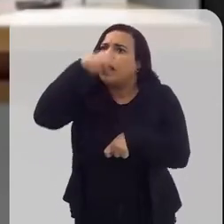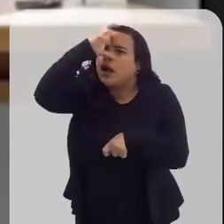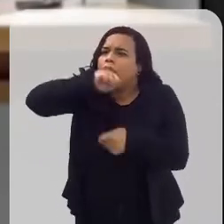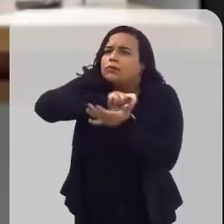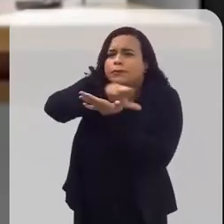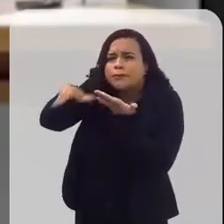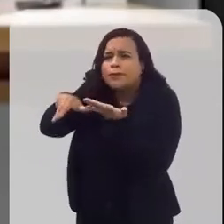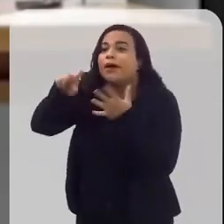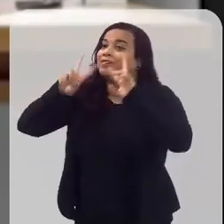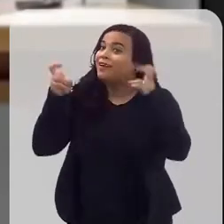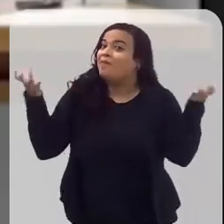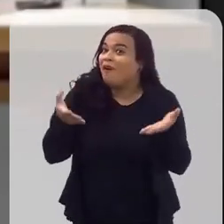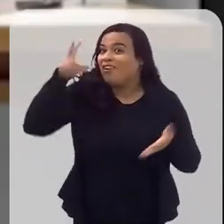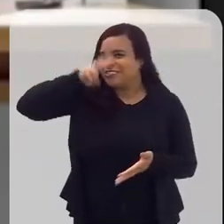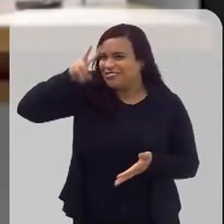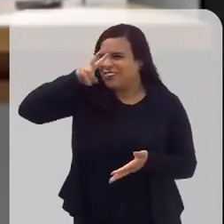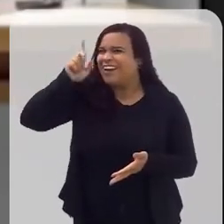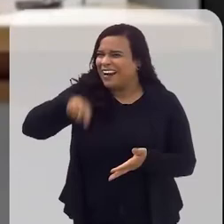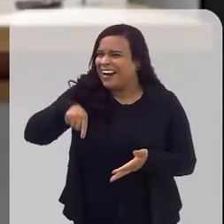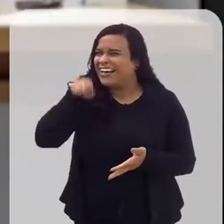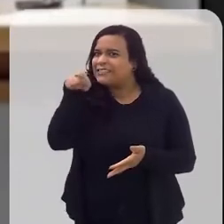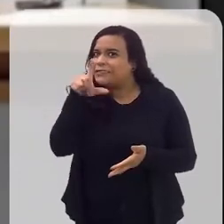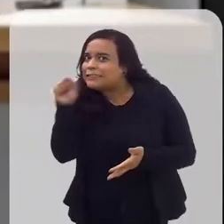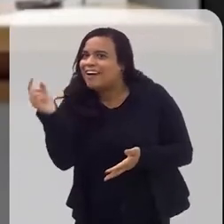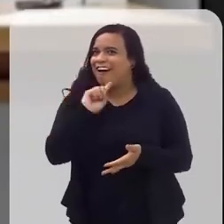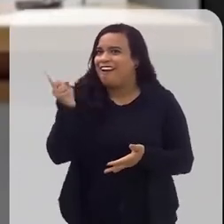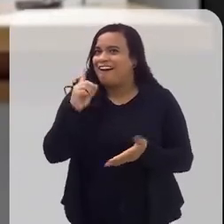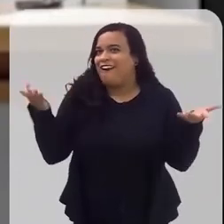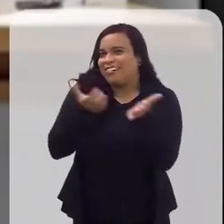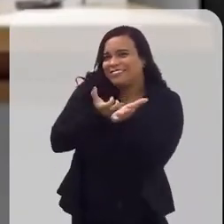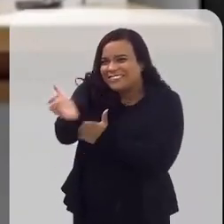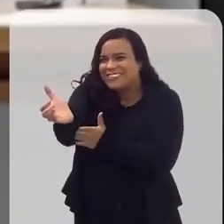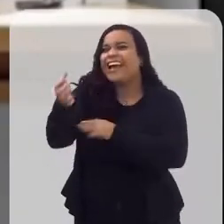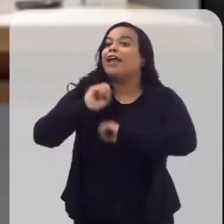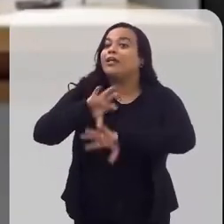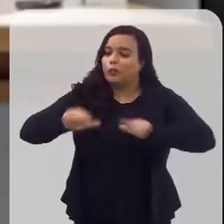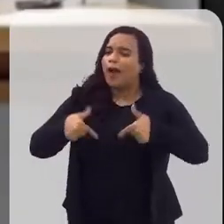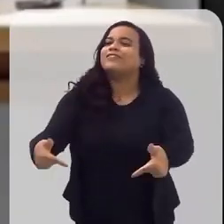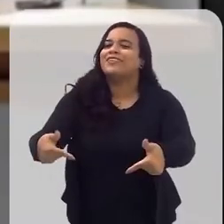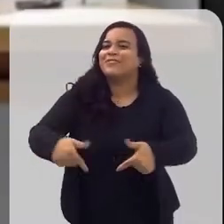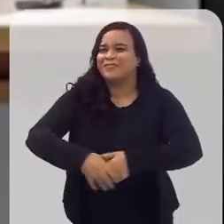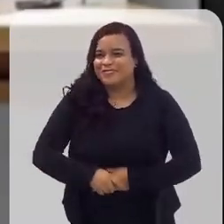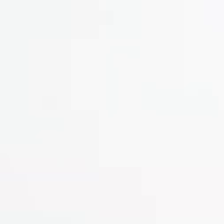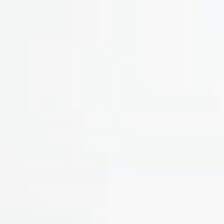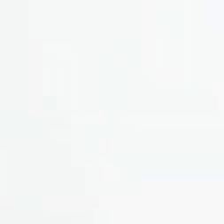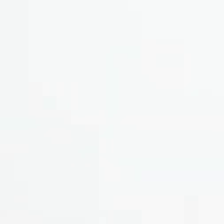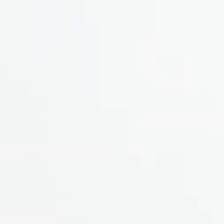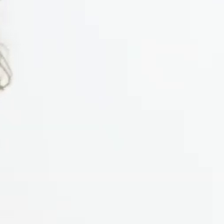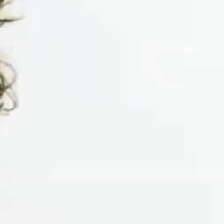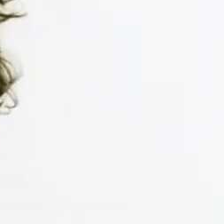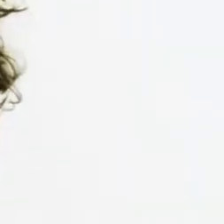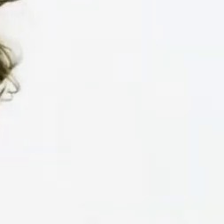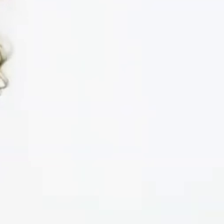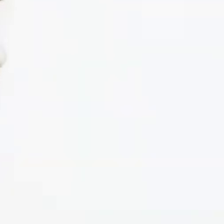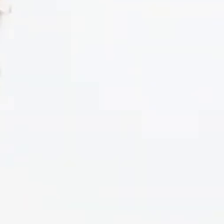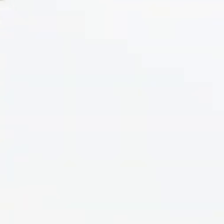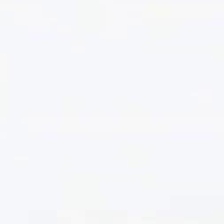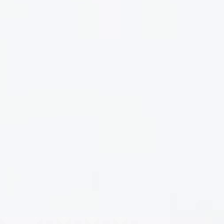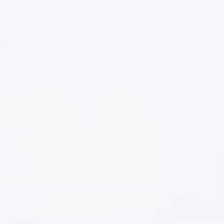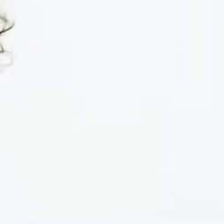vida. Esse é o tema da história de hoje. Então não sai daí, está no ar o Educação.